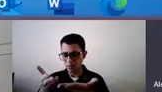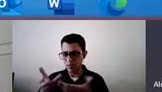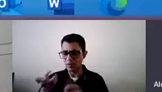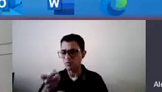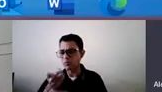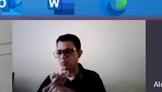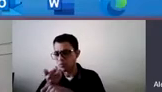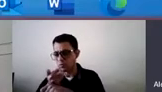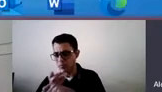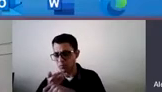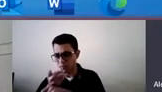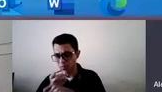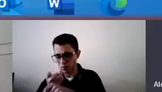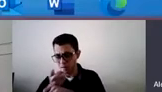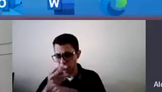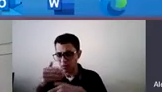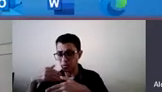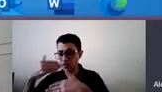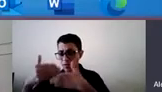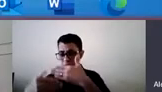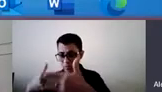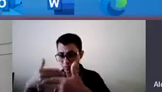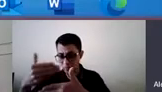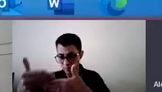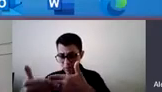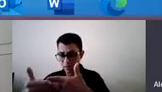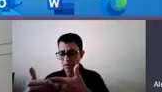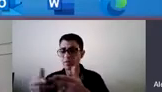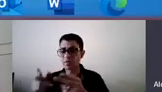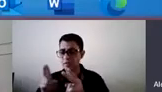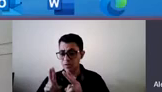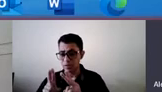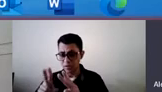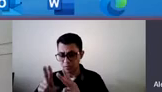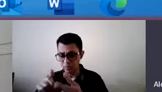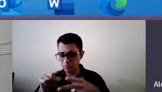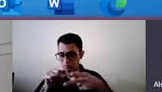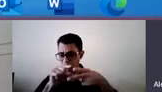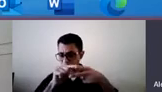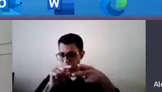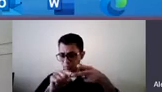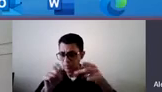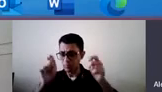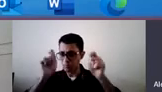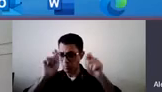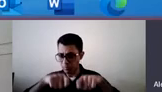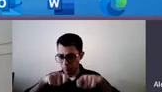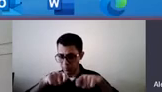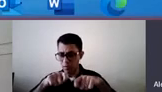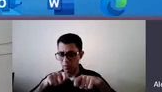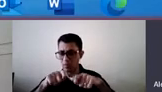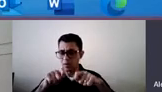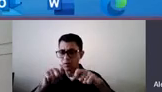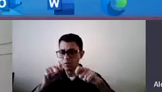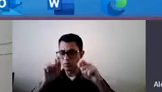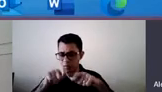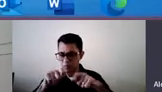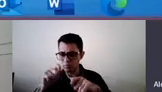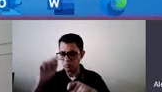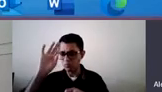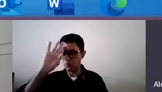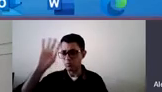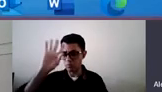busca desenvolver simultaneamente dois tipos de competências, as competências